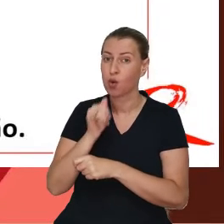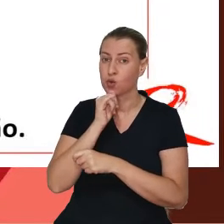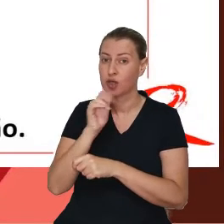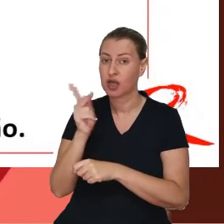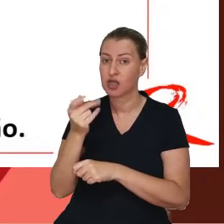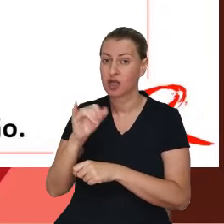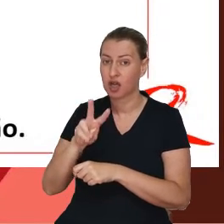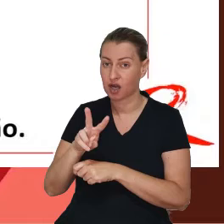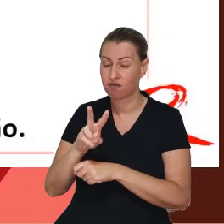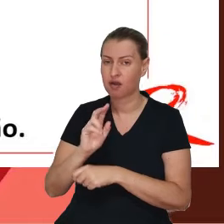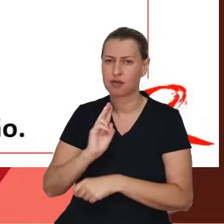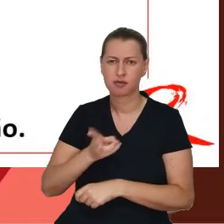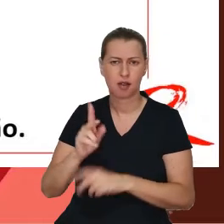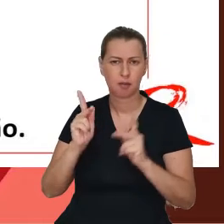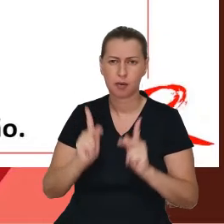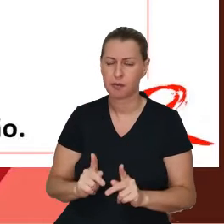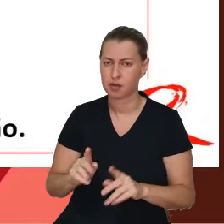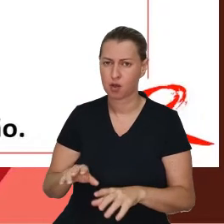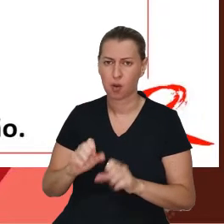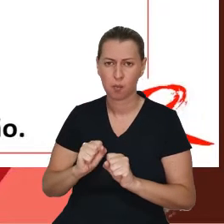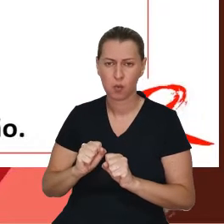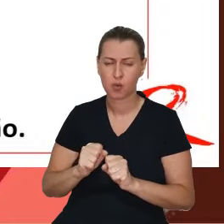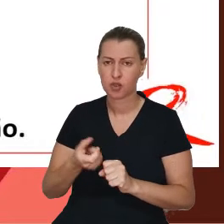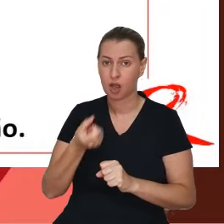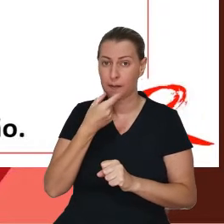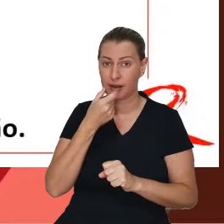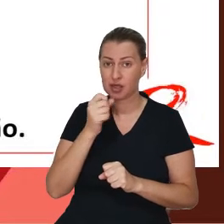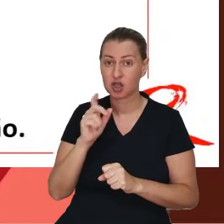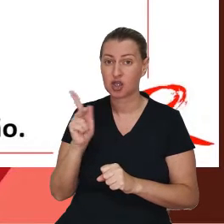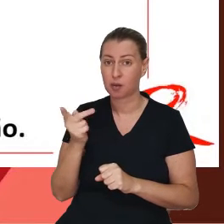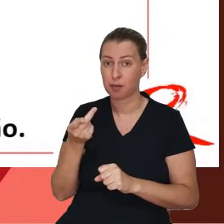HIV. Toda vez que essa pessoa busca uma medicação